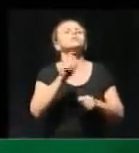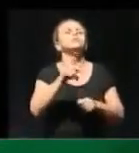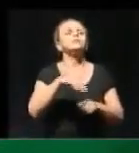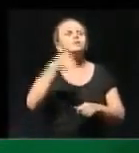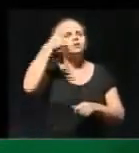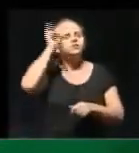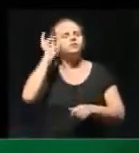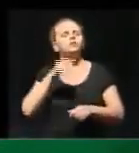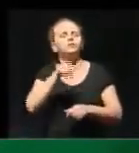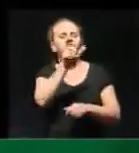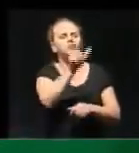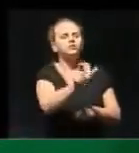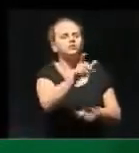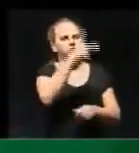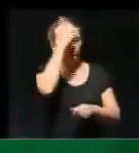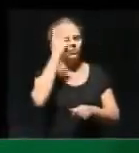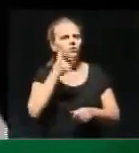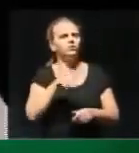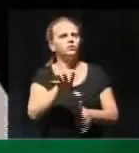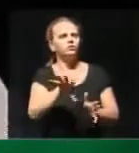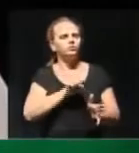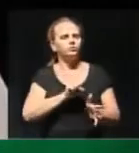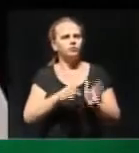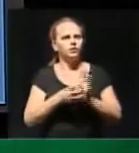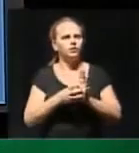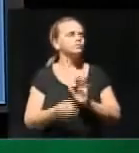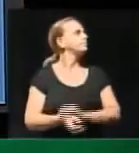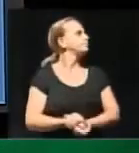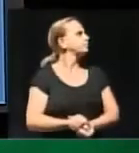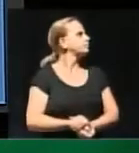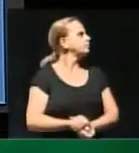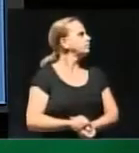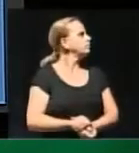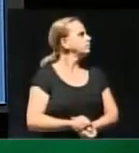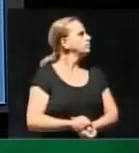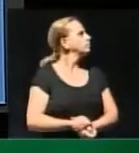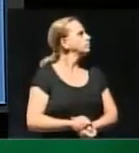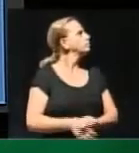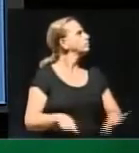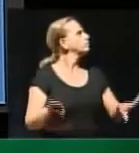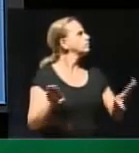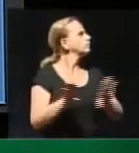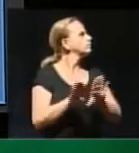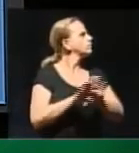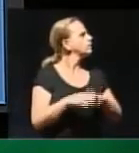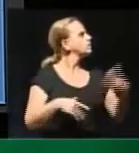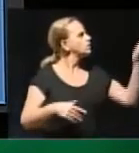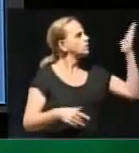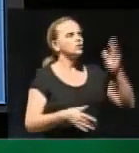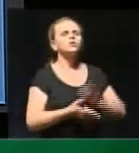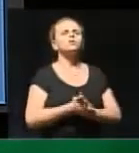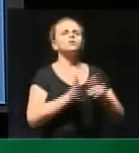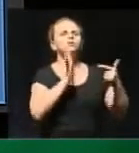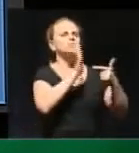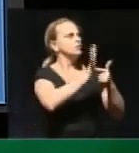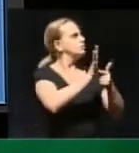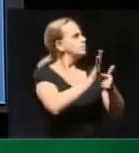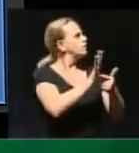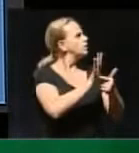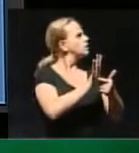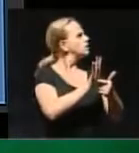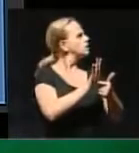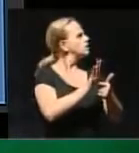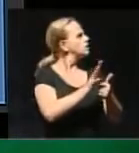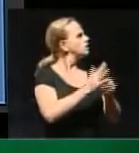favor. Nós temos, então, oportunidades de prevenção. Esse slide ele mostra justamente momentos em que